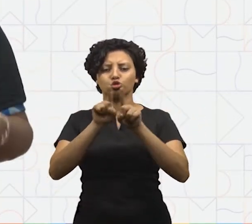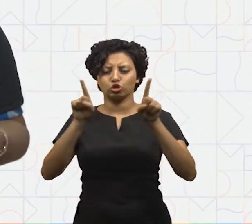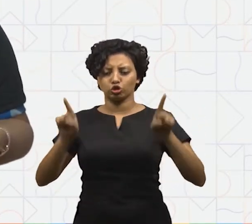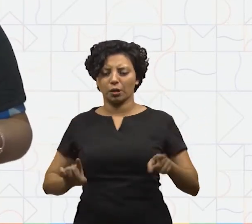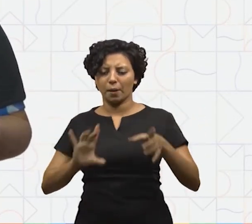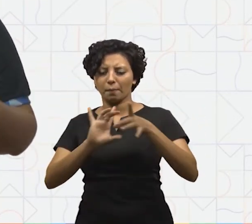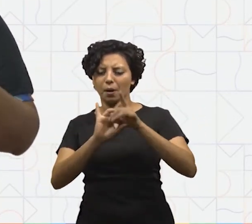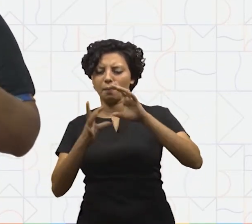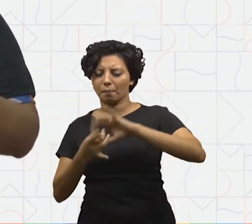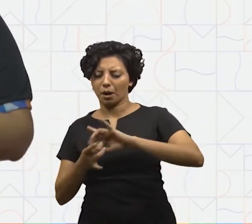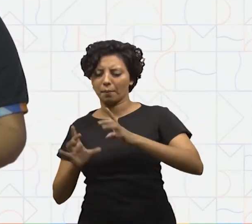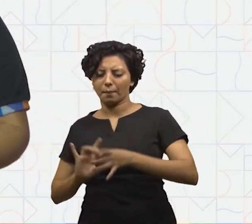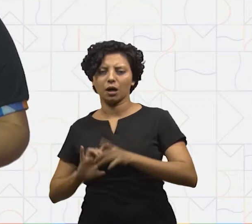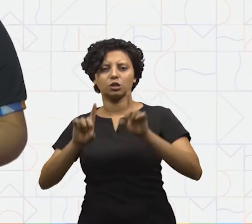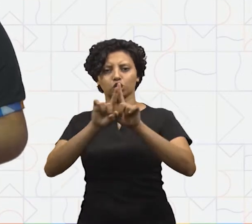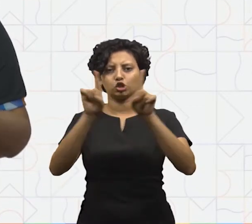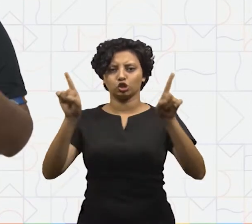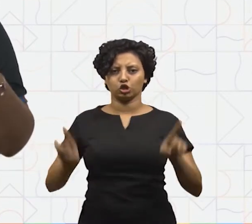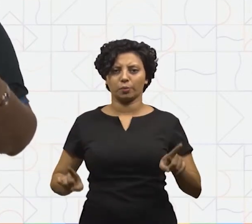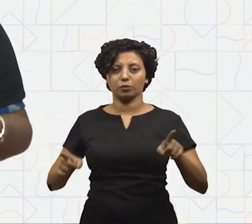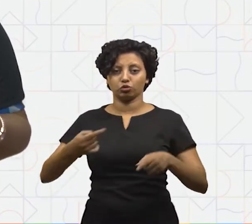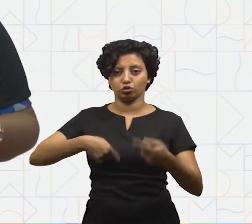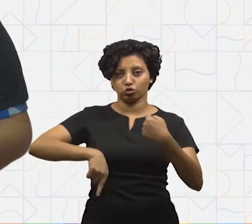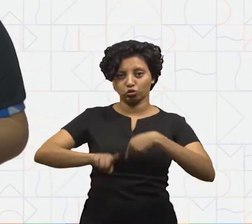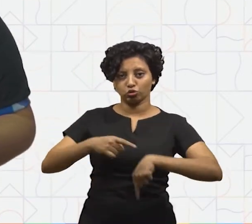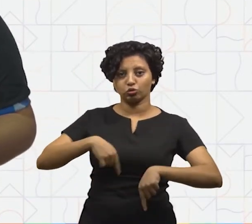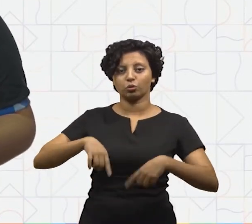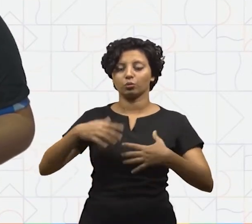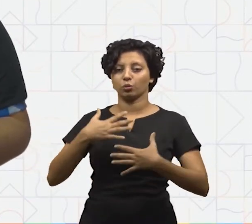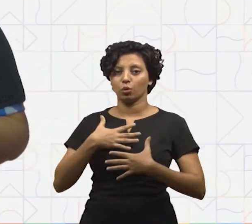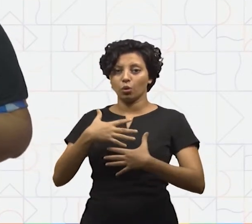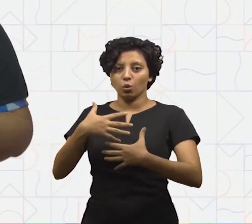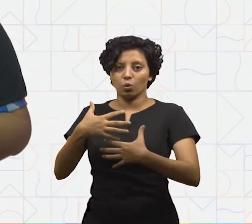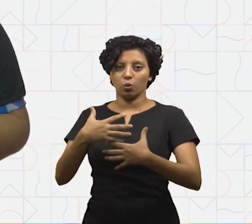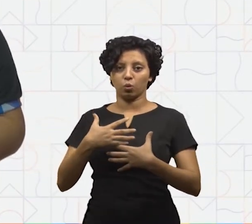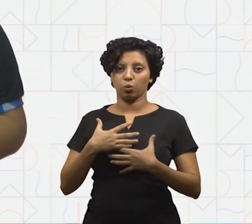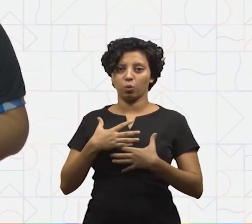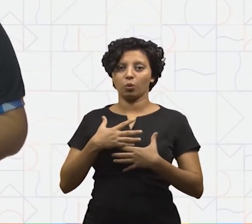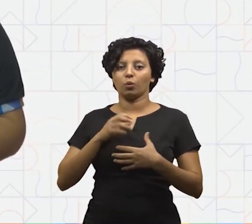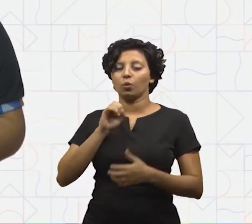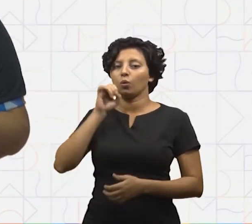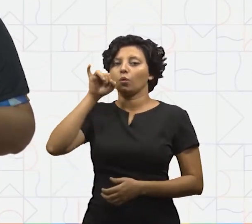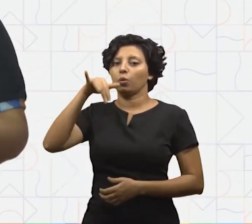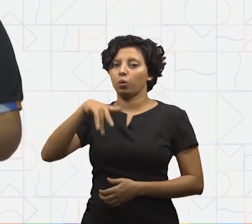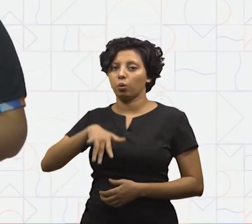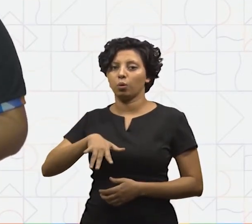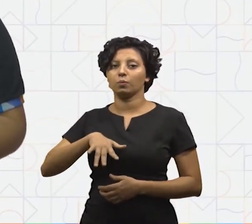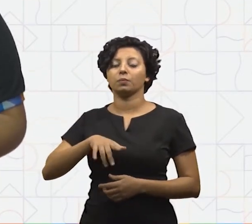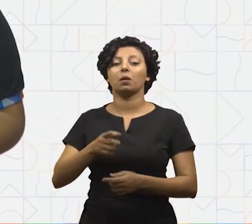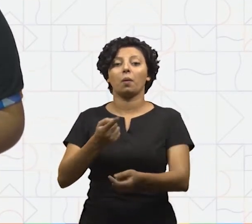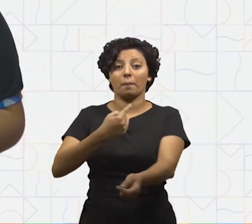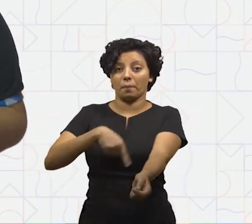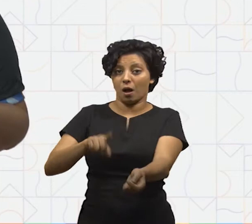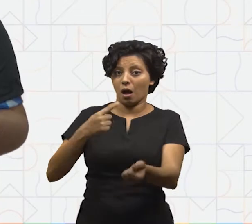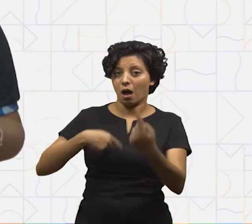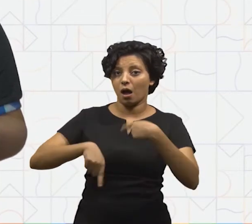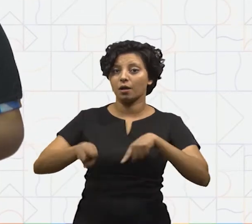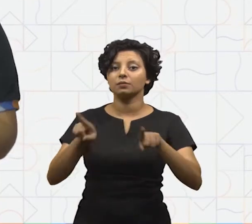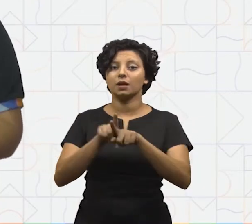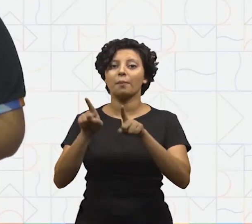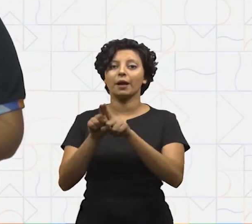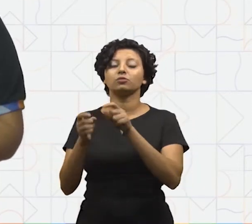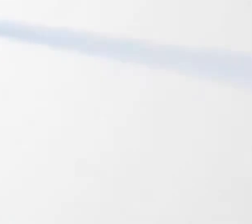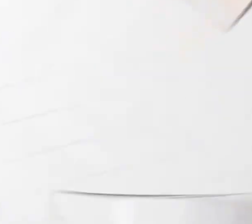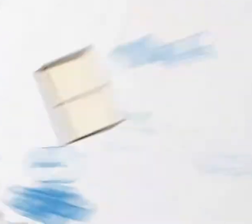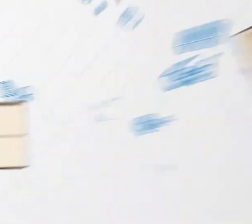sistemas digestório, respiratório, circulatório e excretor. Então vamos lá para a nossa hora